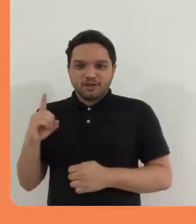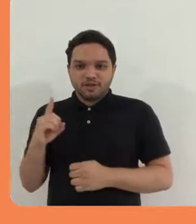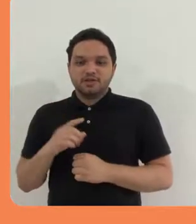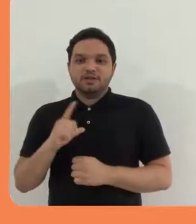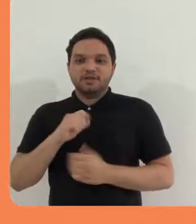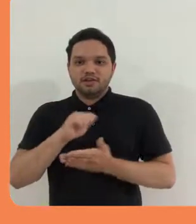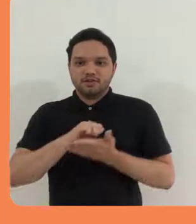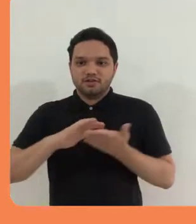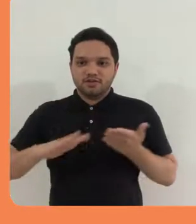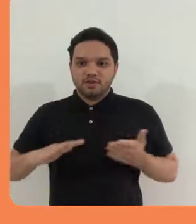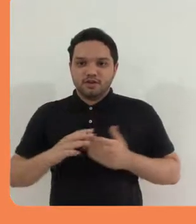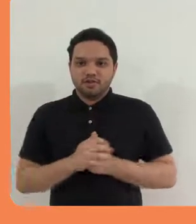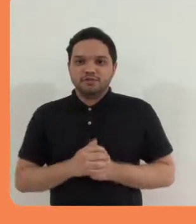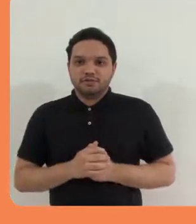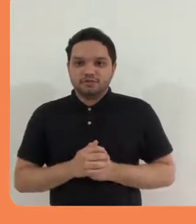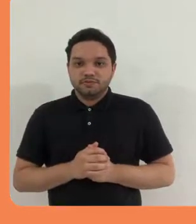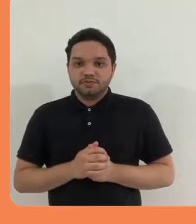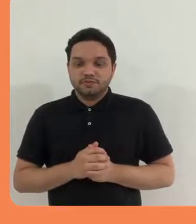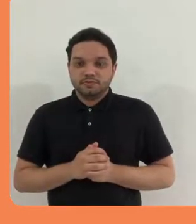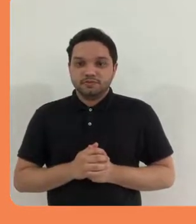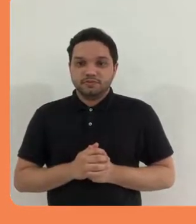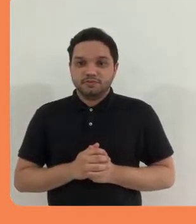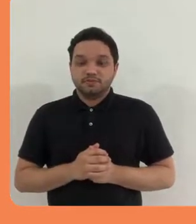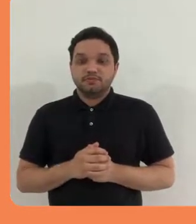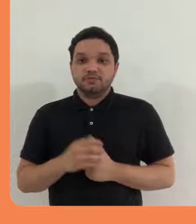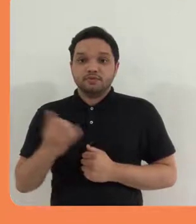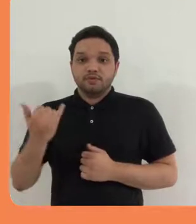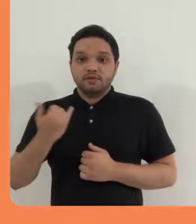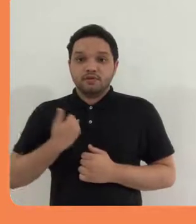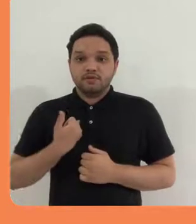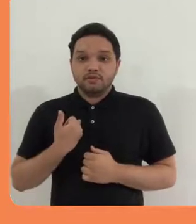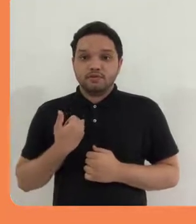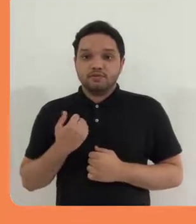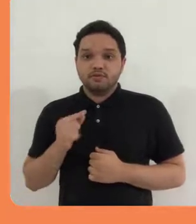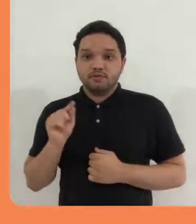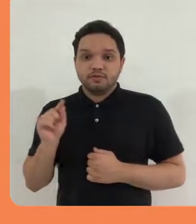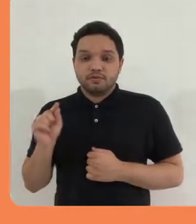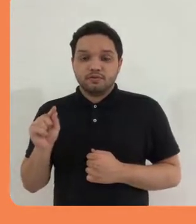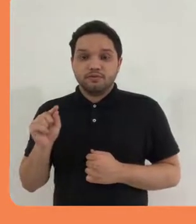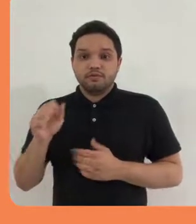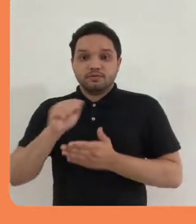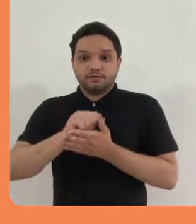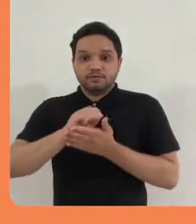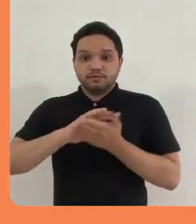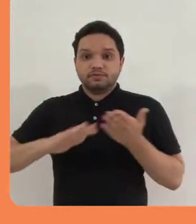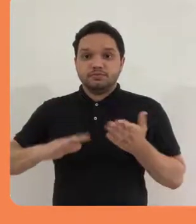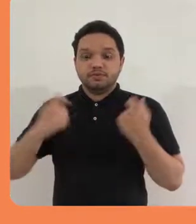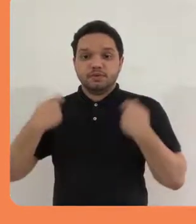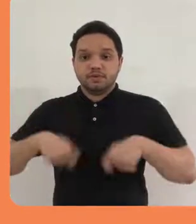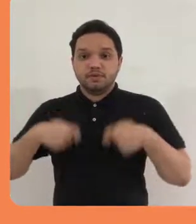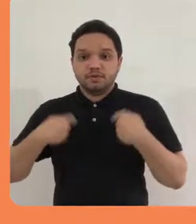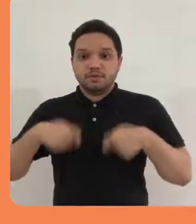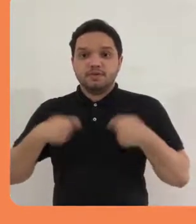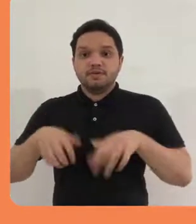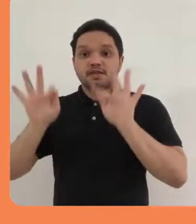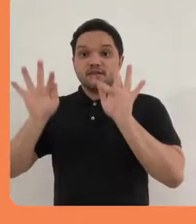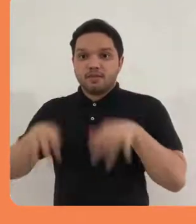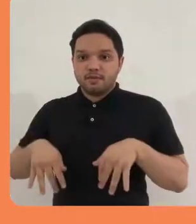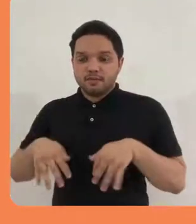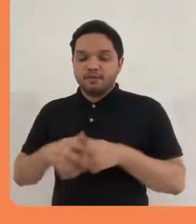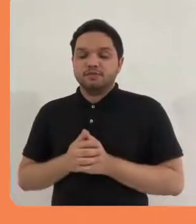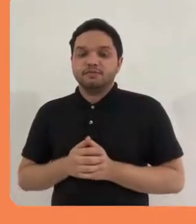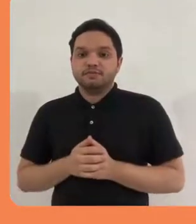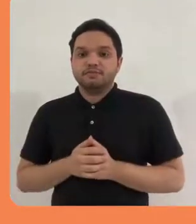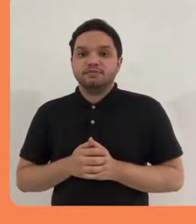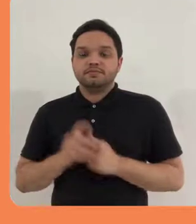que vamos desbloquear, porque eu já tinha feito essa configuração, algumas tarefas que precisam ser finalizadas,